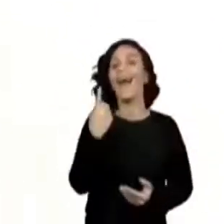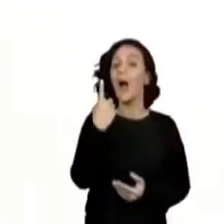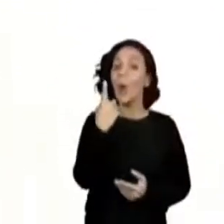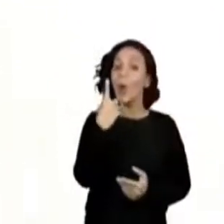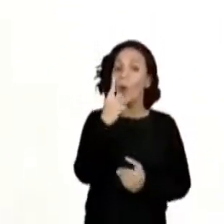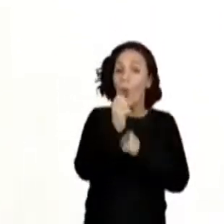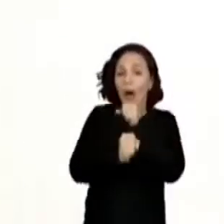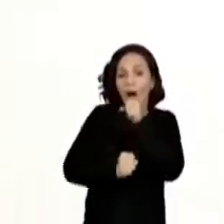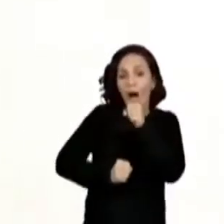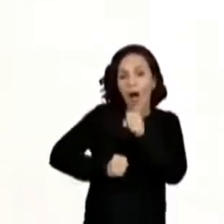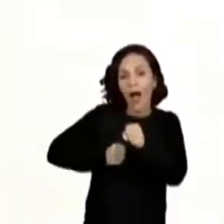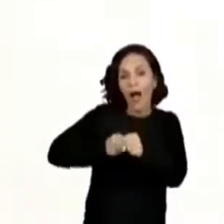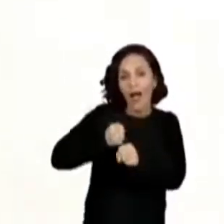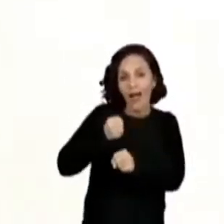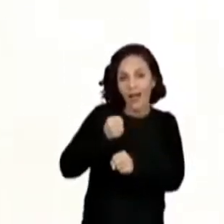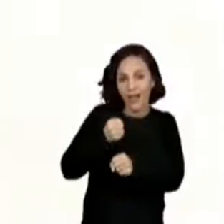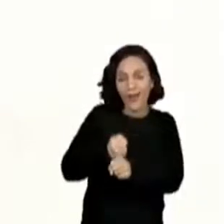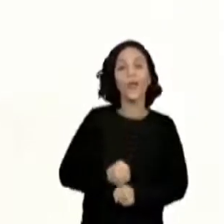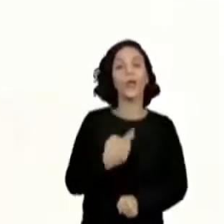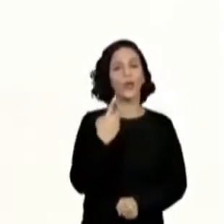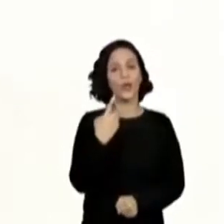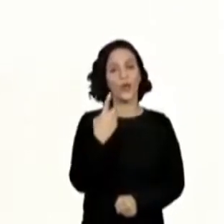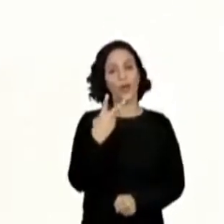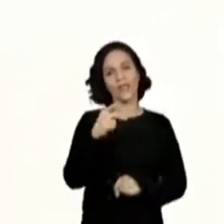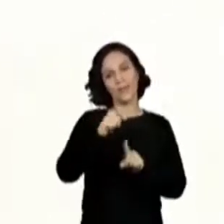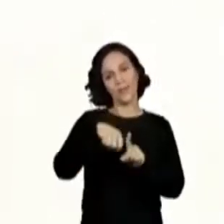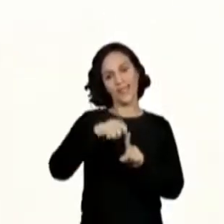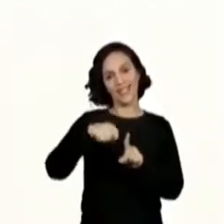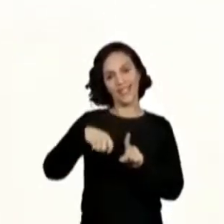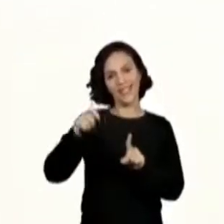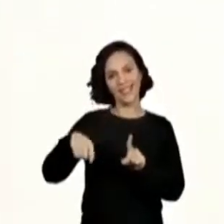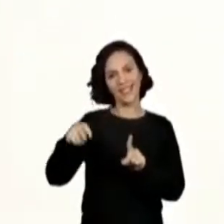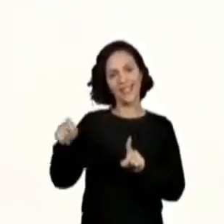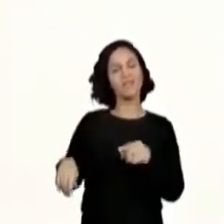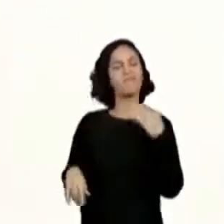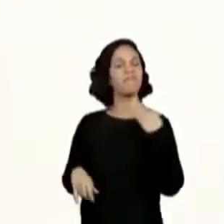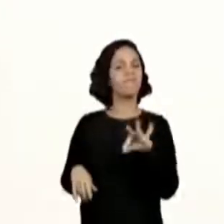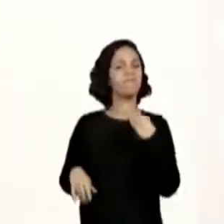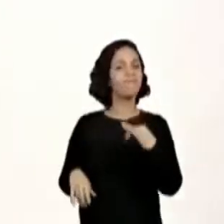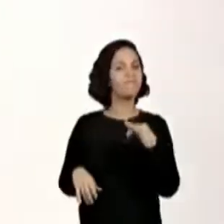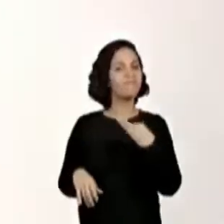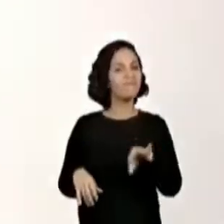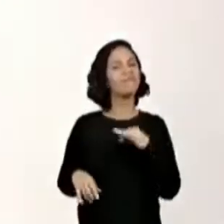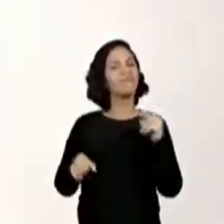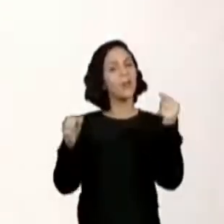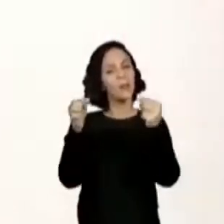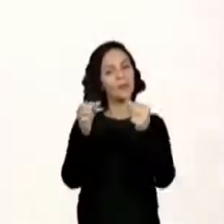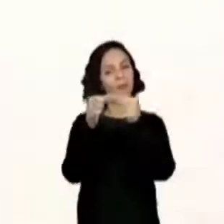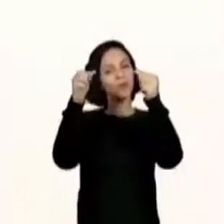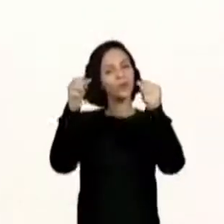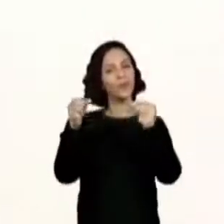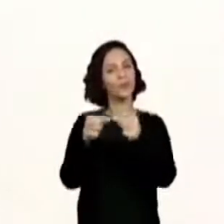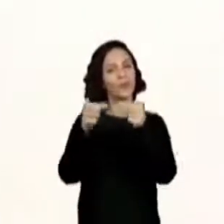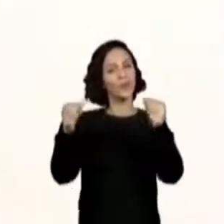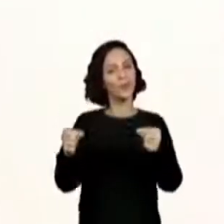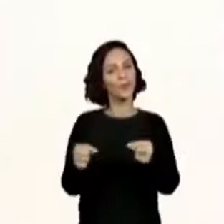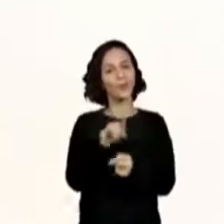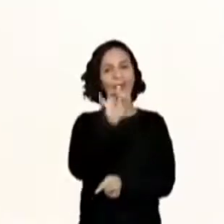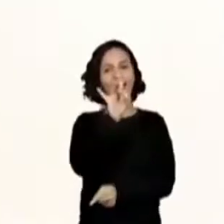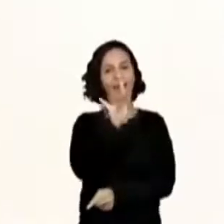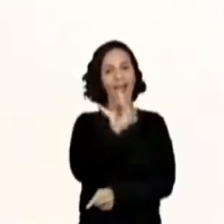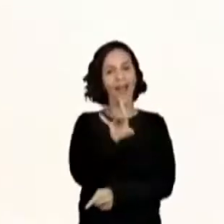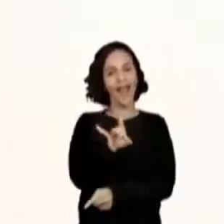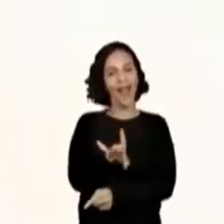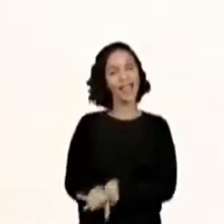colocando. Isso mesmo, o oráculo está mostrando ali pra gente, cada mês, com seu respectivo número ali, não